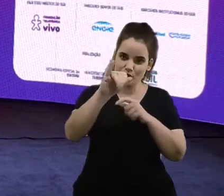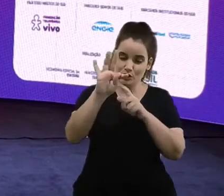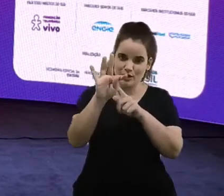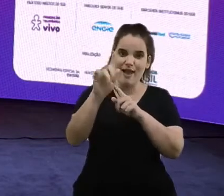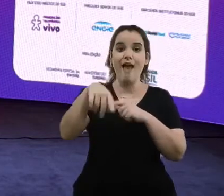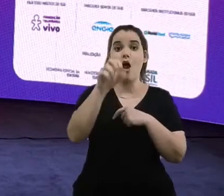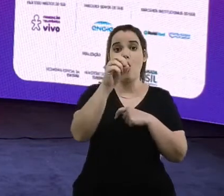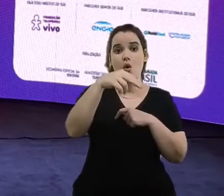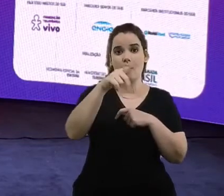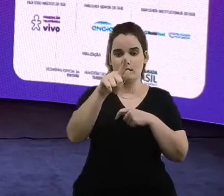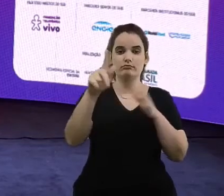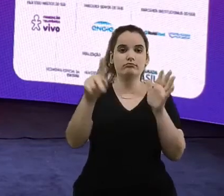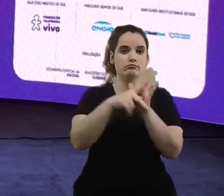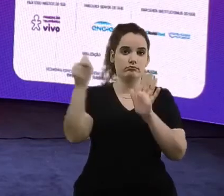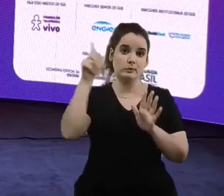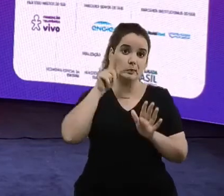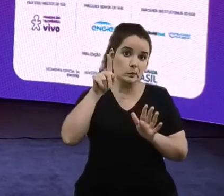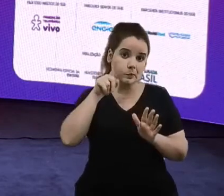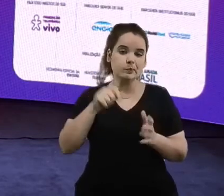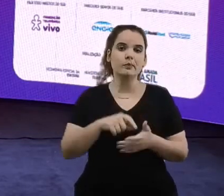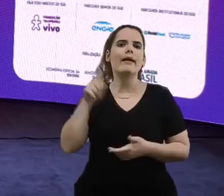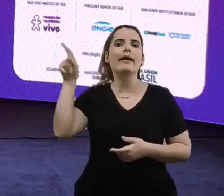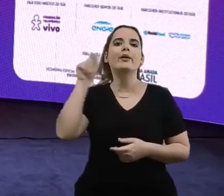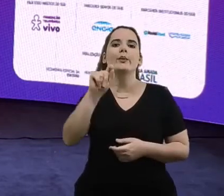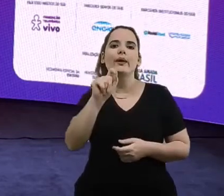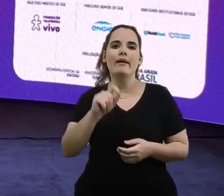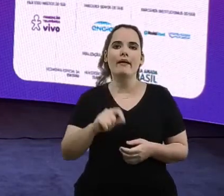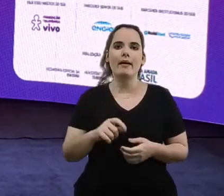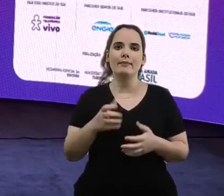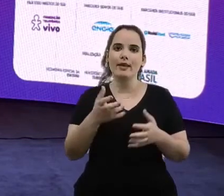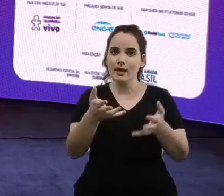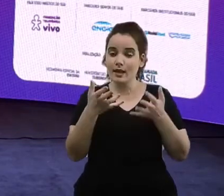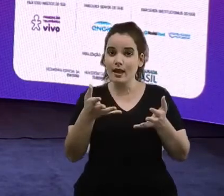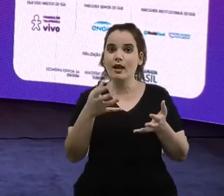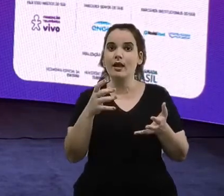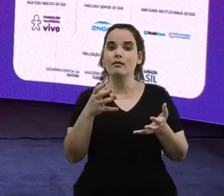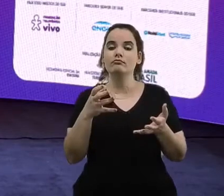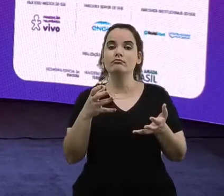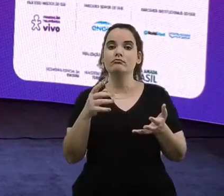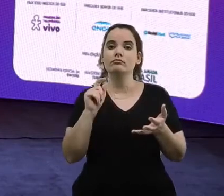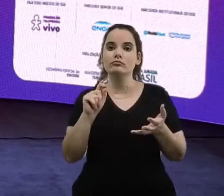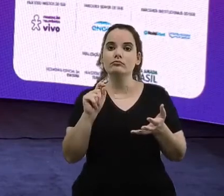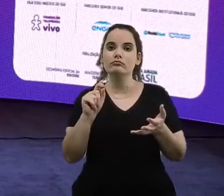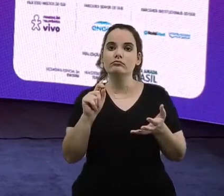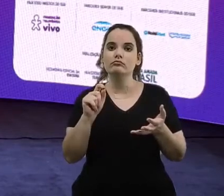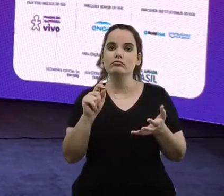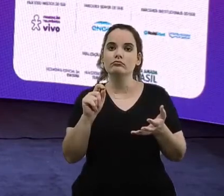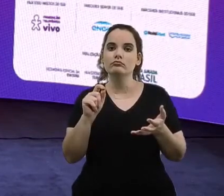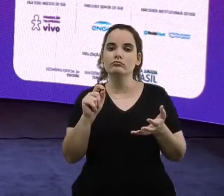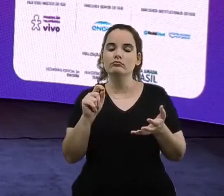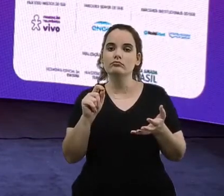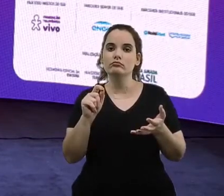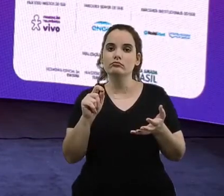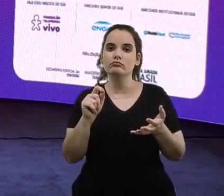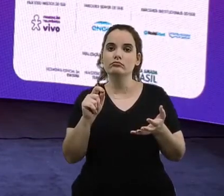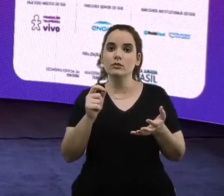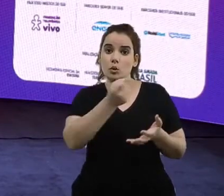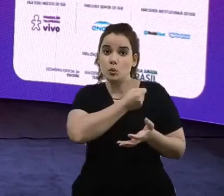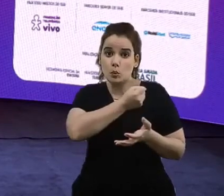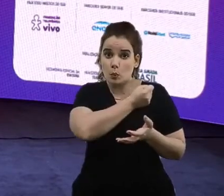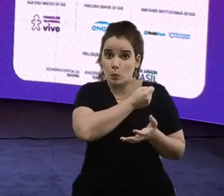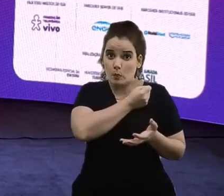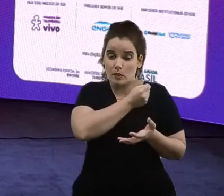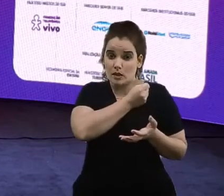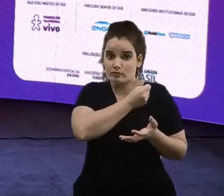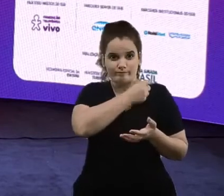E basicamente o que eles fazem é, eles tentam erradicar os números de sem-abrigos na América, mas